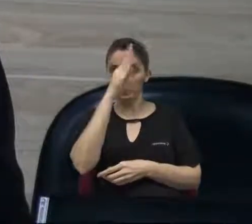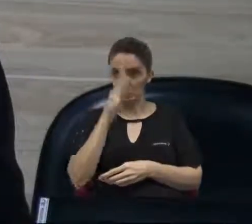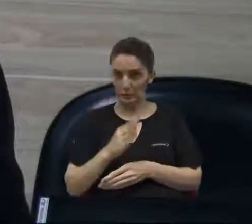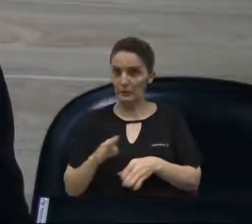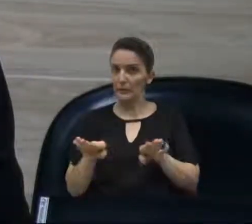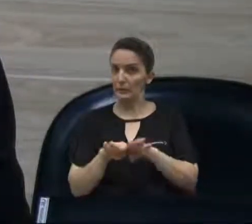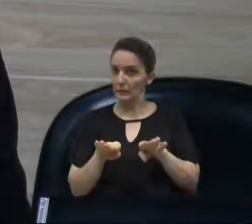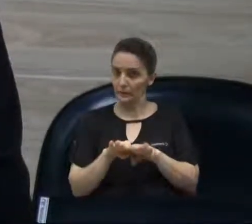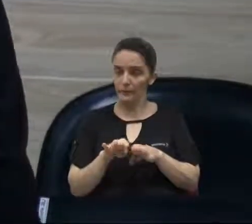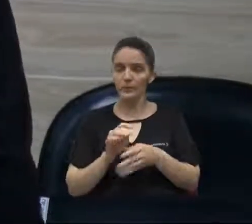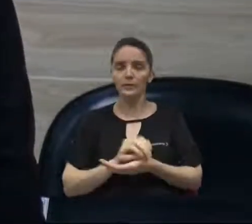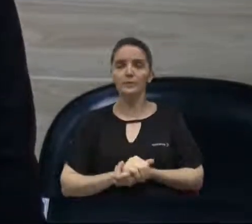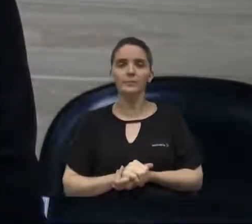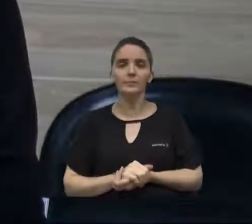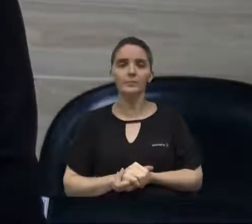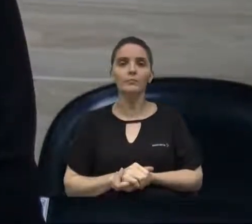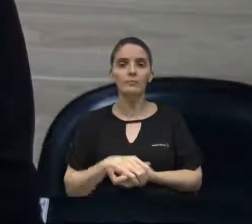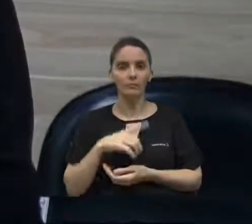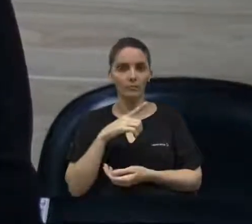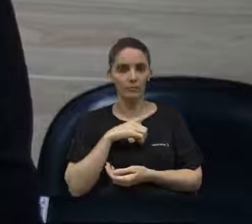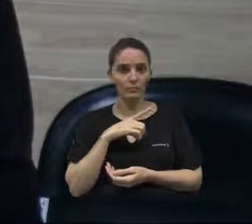E faz, na época,